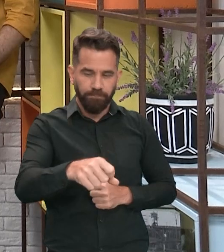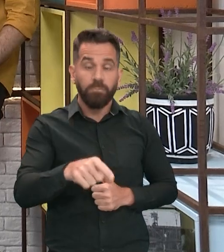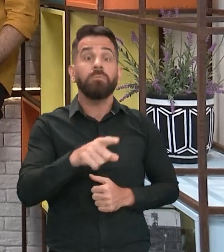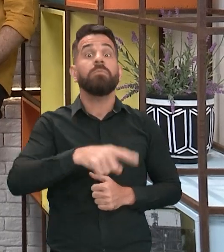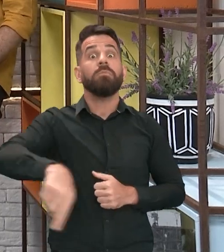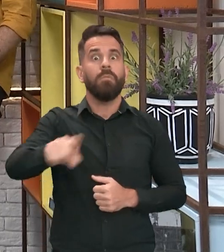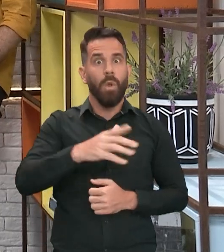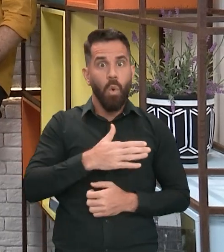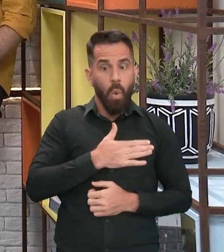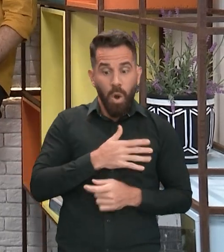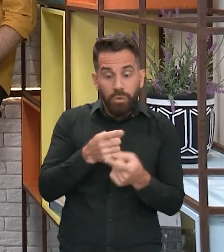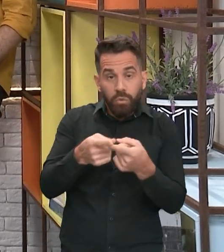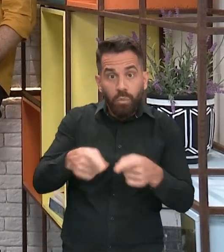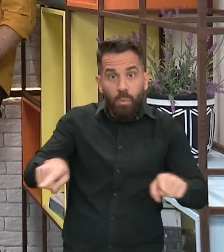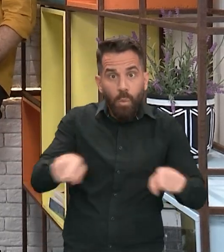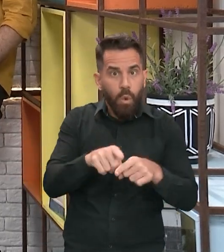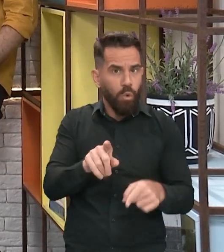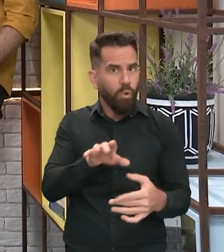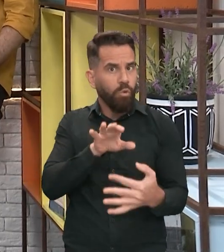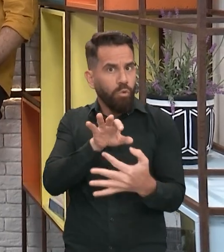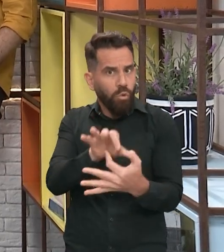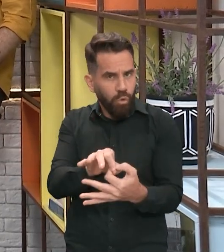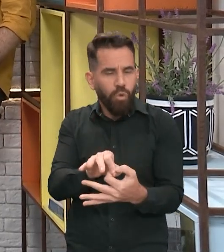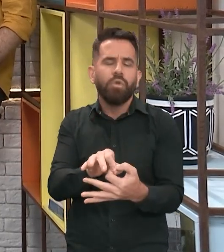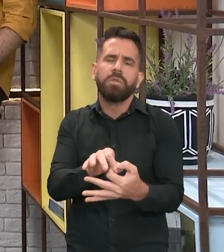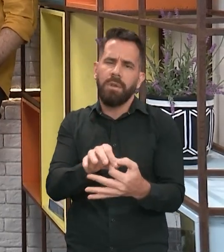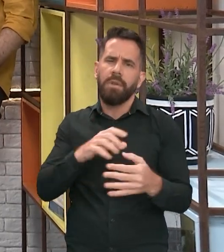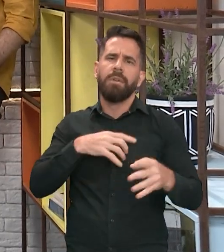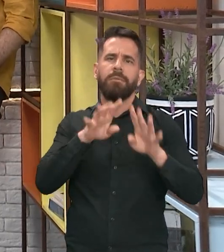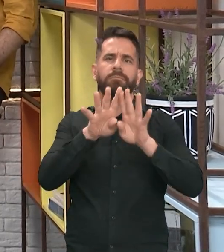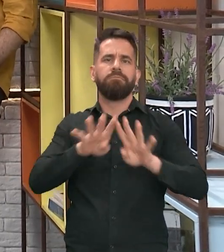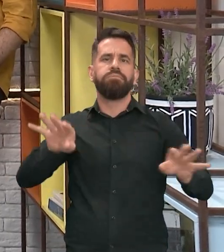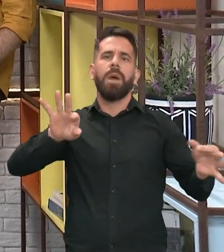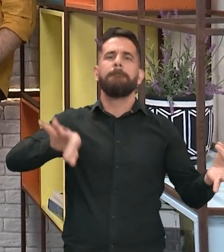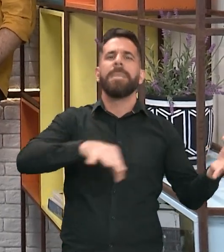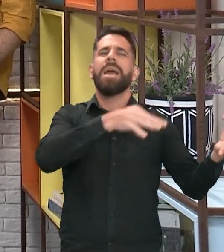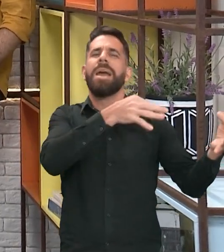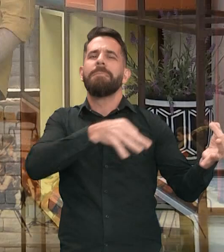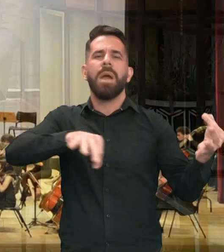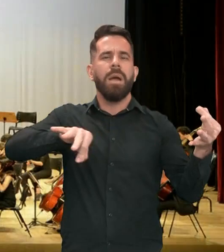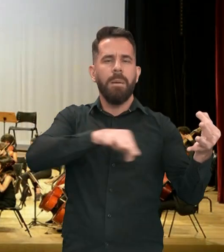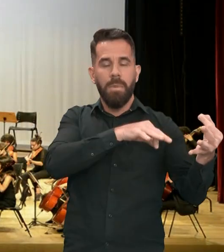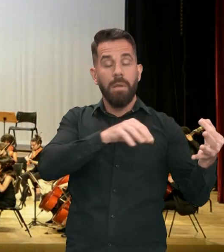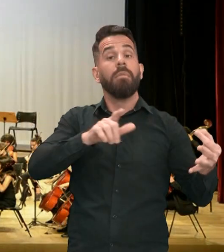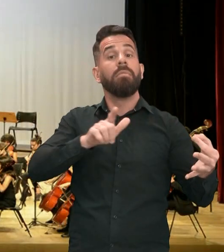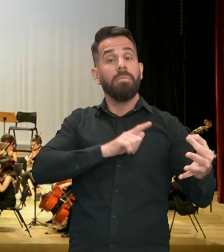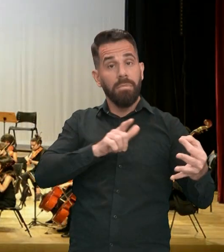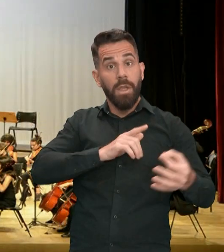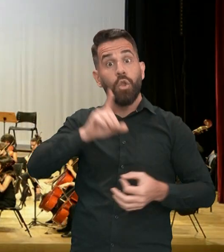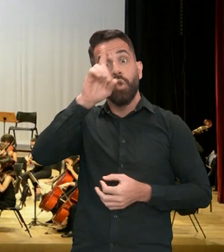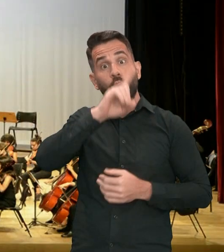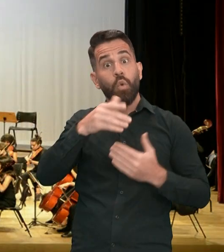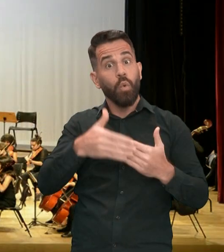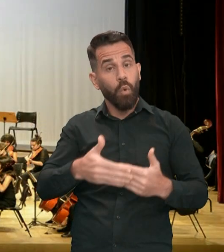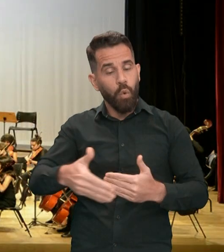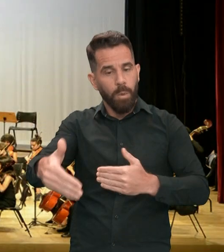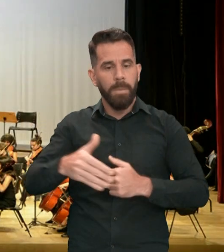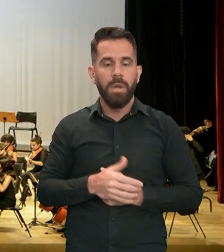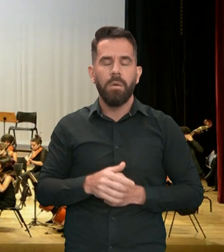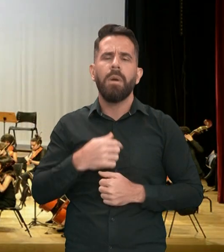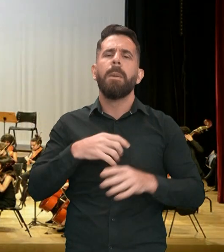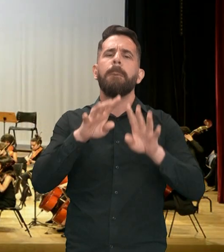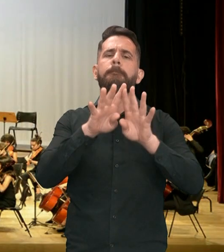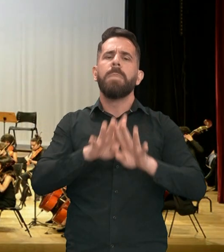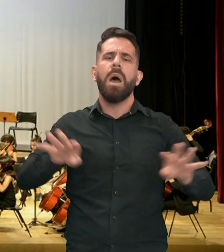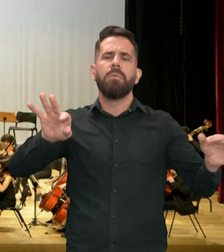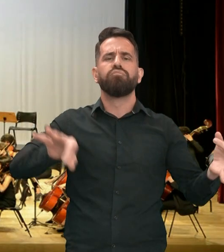música boa, no domingo, dia 23, tem concerto em Cantos, lá no Teatro Escola Basileu França. A apresentação, que é realizada